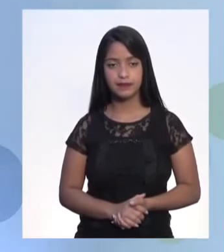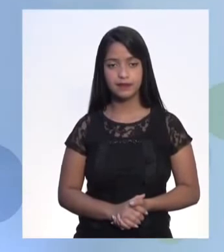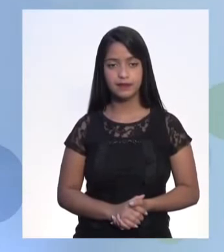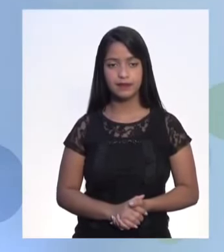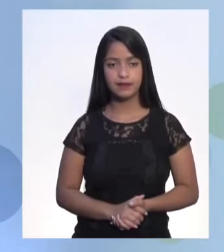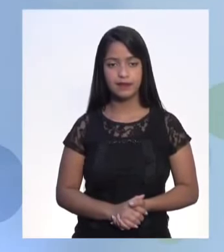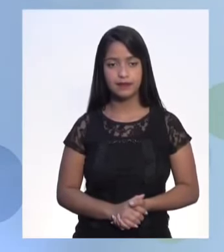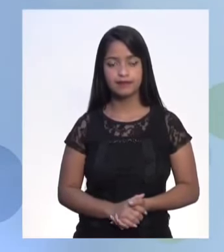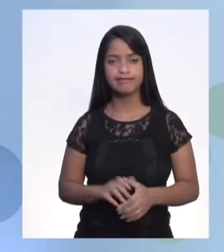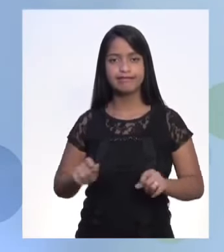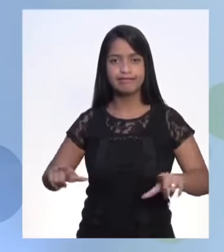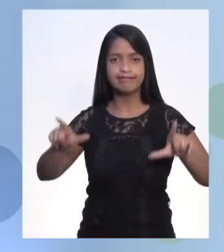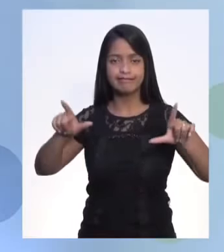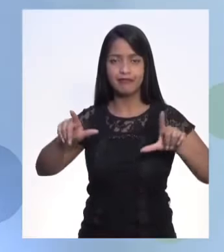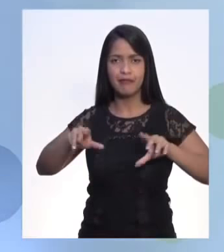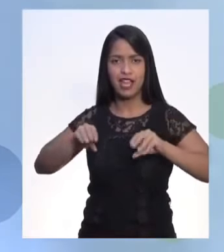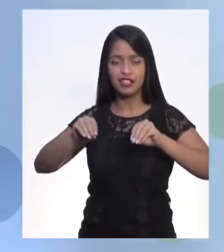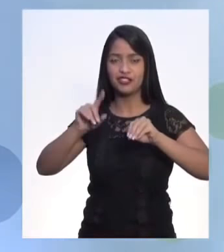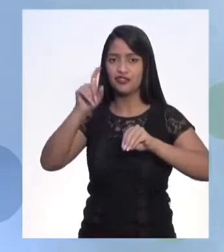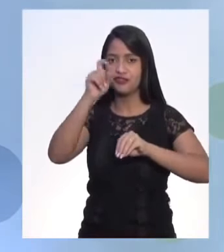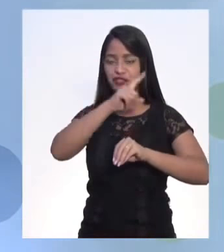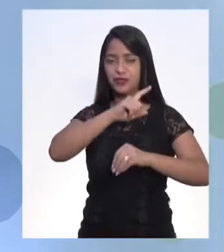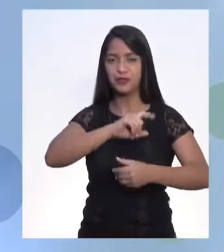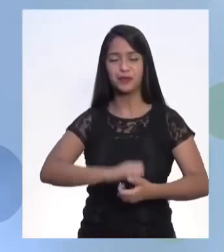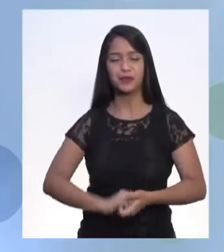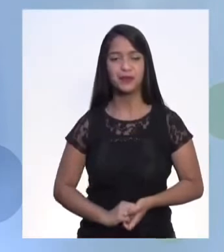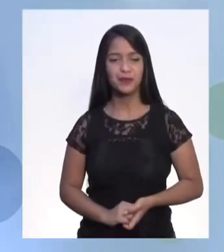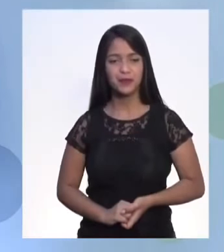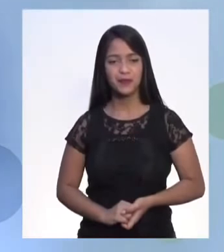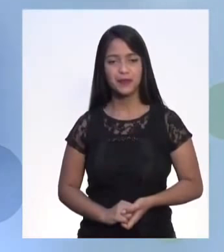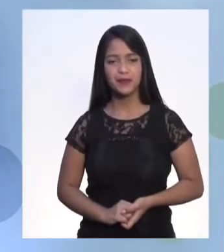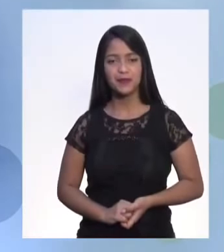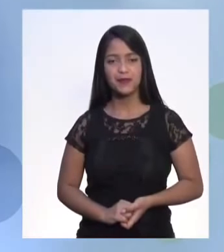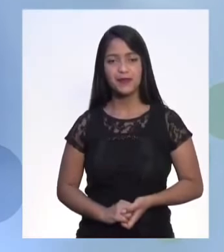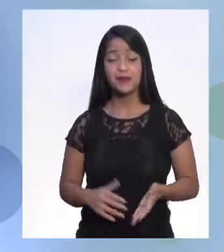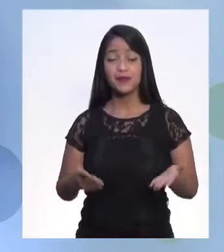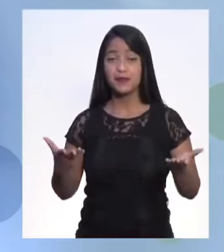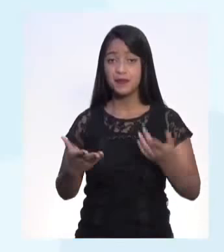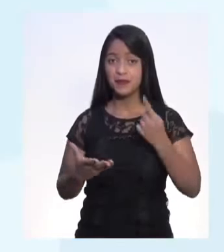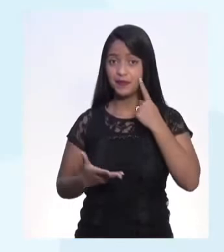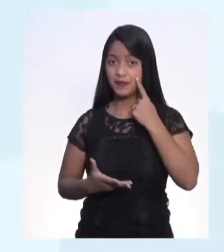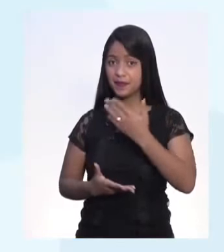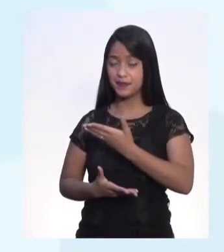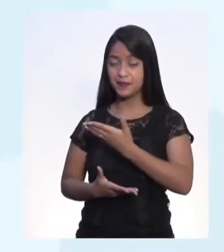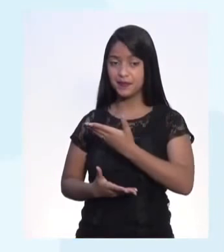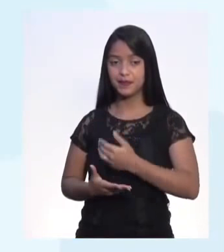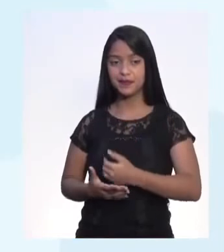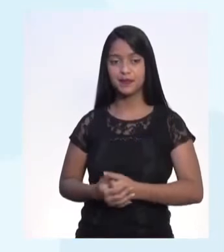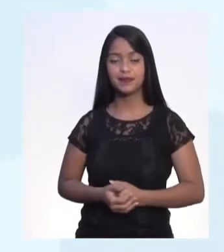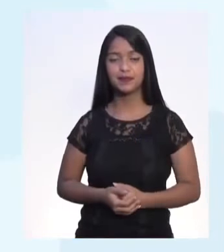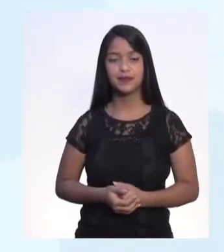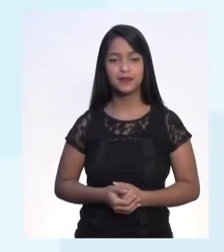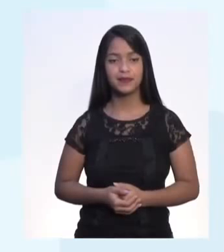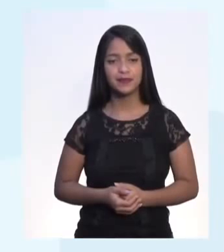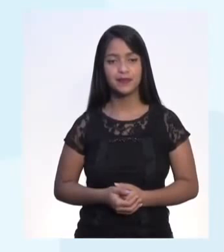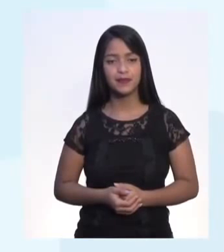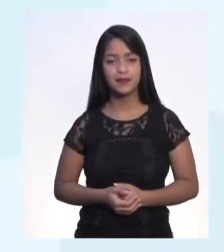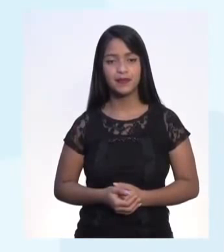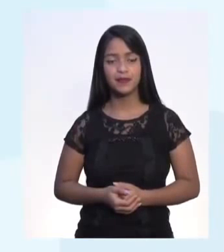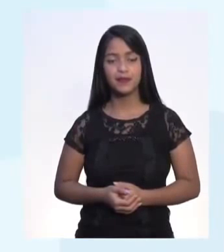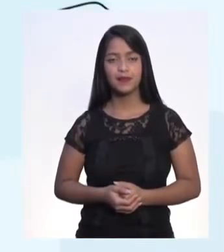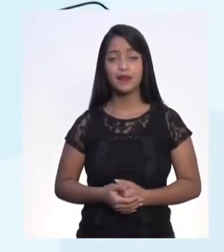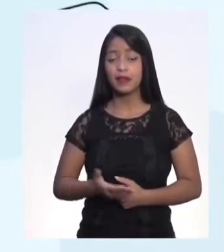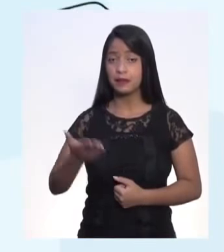champanha dessa loja que a beleza né tirar caneta lá olha lá a veja vocês aqui ó você sistema de utilização